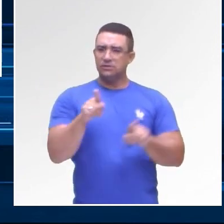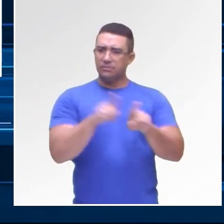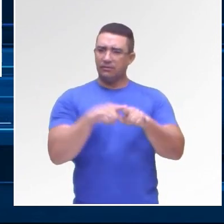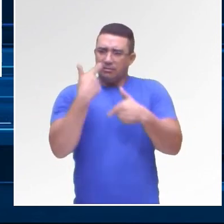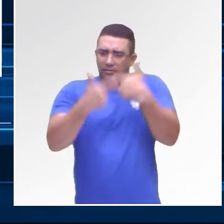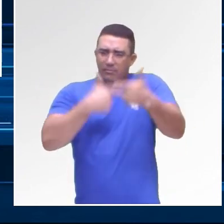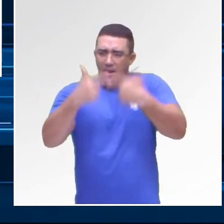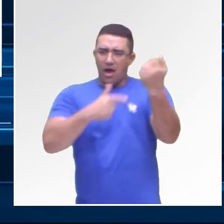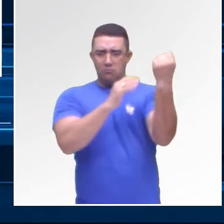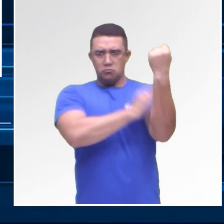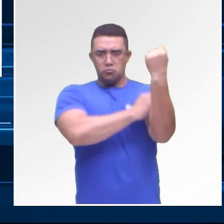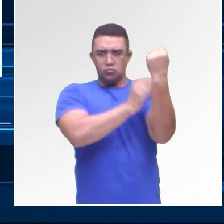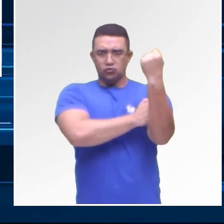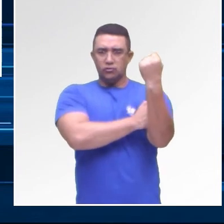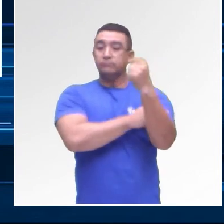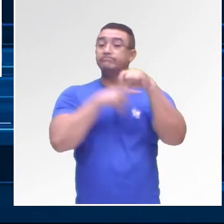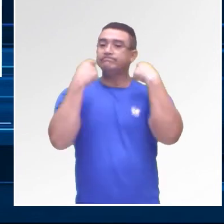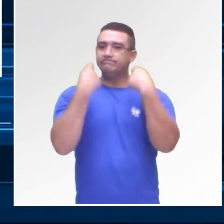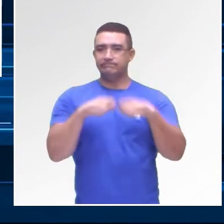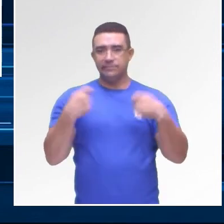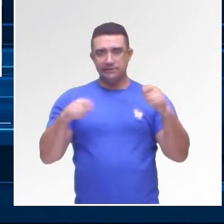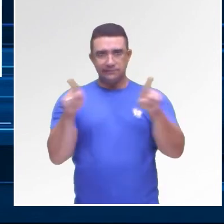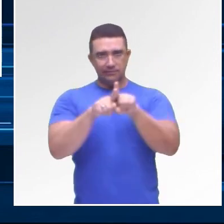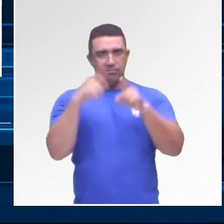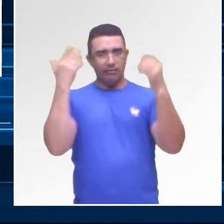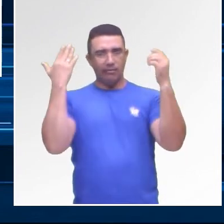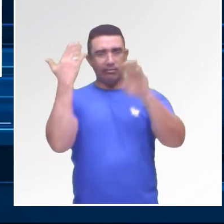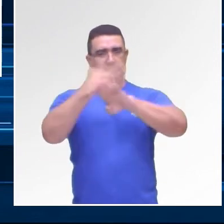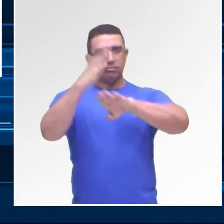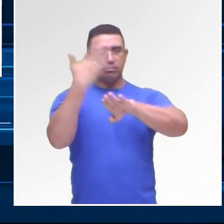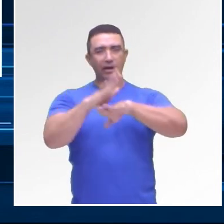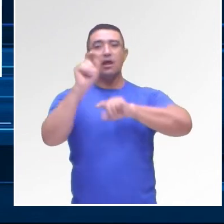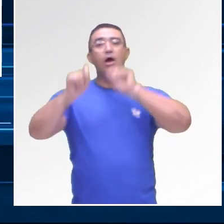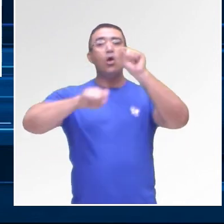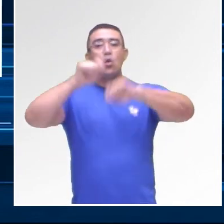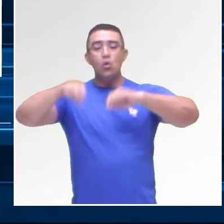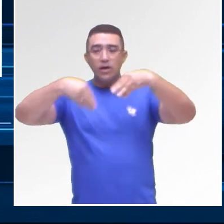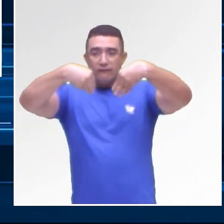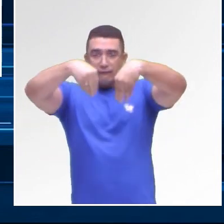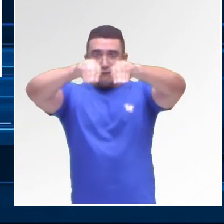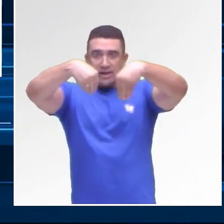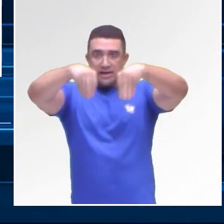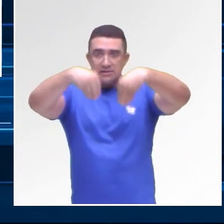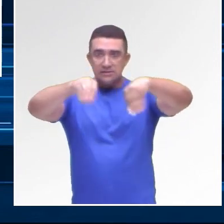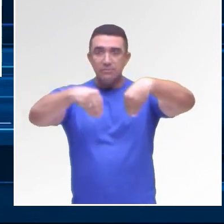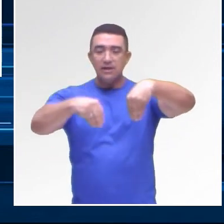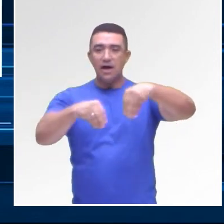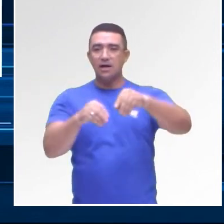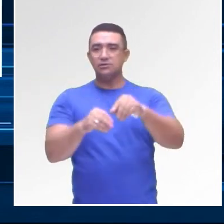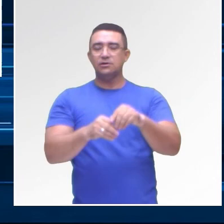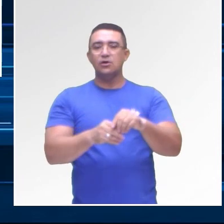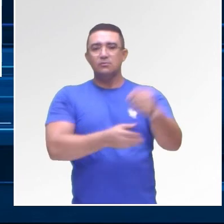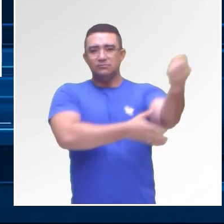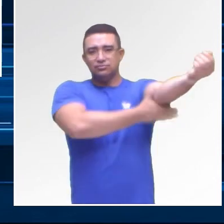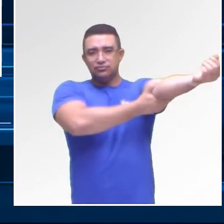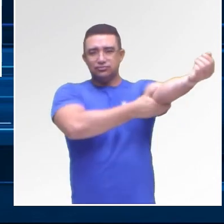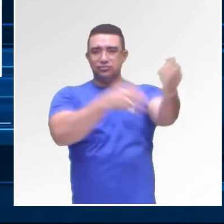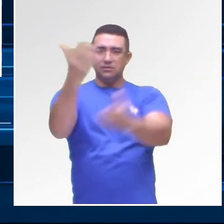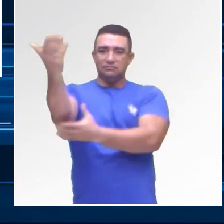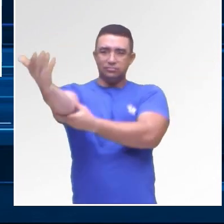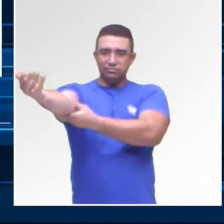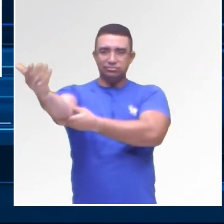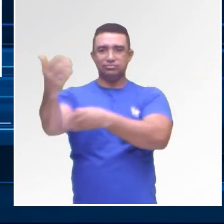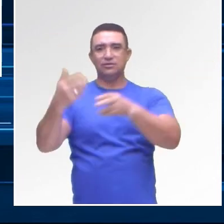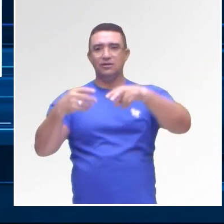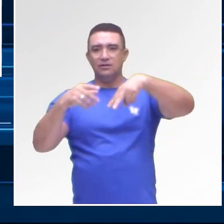músculo, né, você também precisa treinar a questão da flexibilidade através dos alongamentos, né, tem que